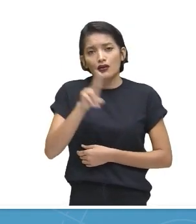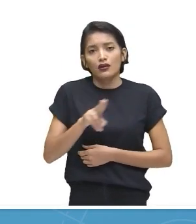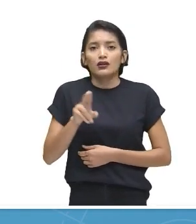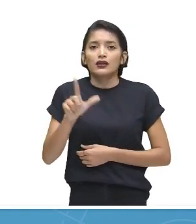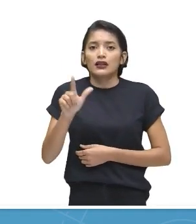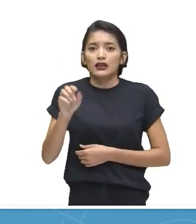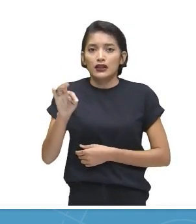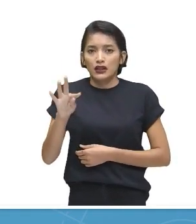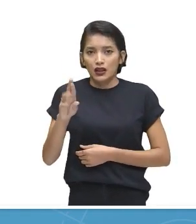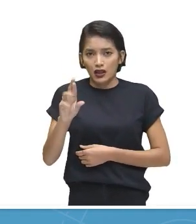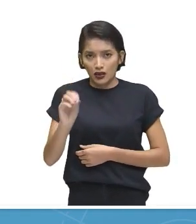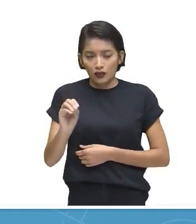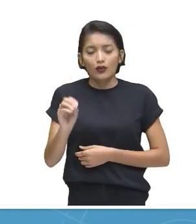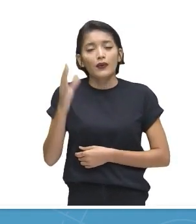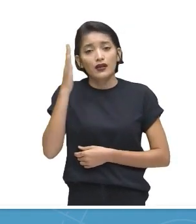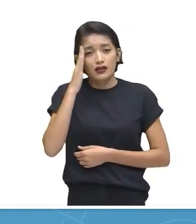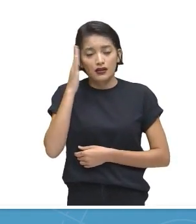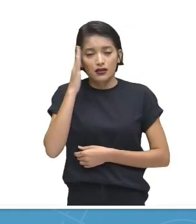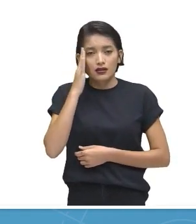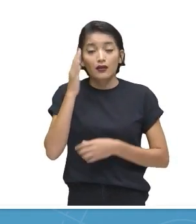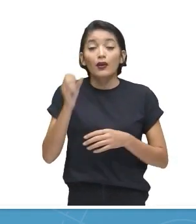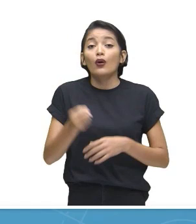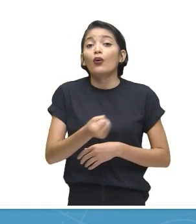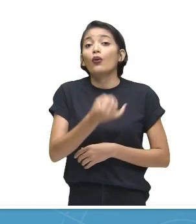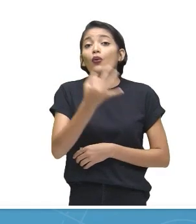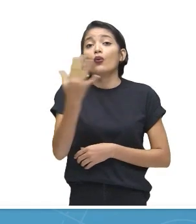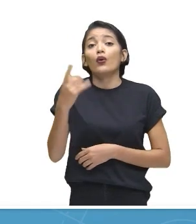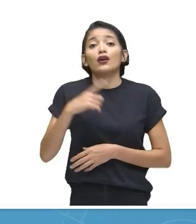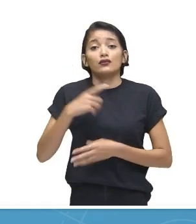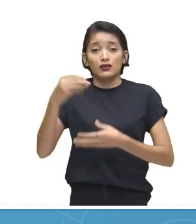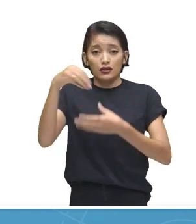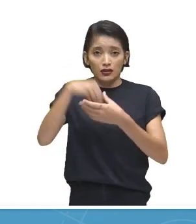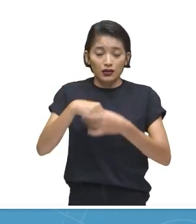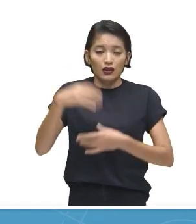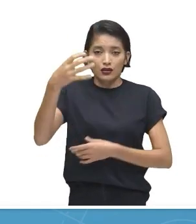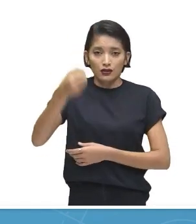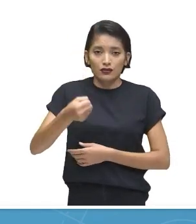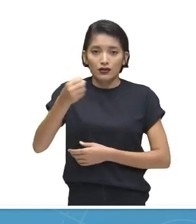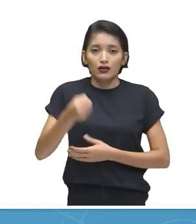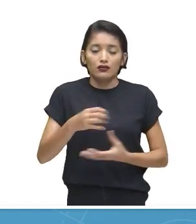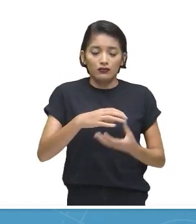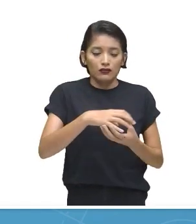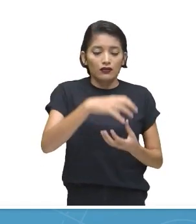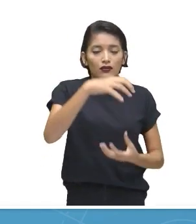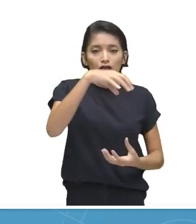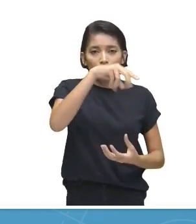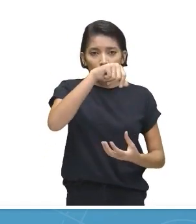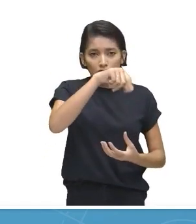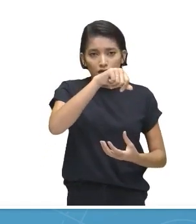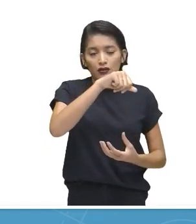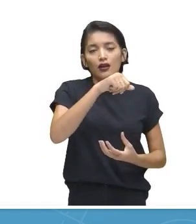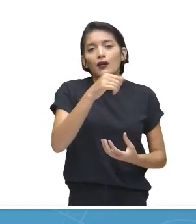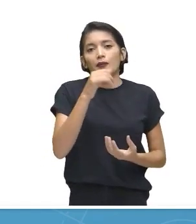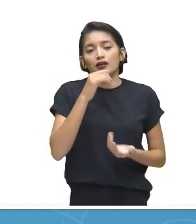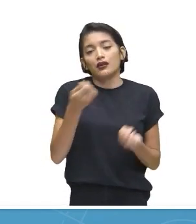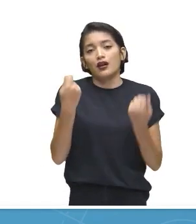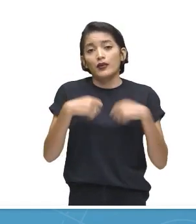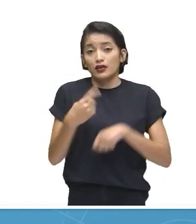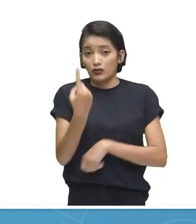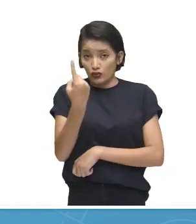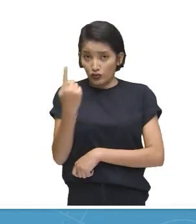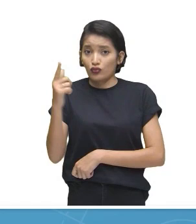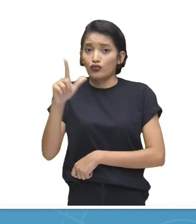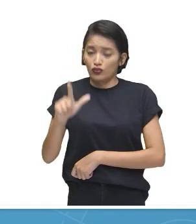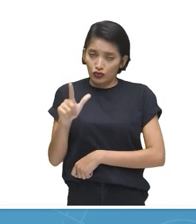para você mensurar ali o seu volume, né? O quanto de leite que está ocupando essa garrafa ela tem uma capacidade ali para 1 litro, então você